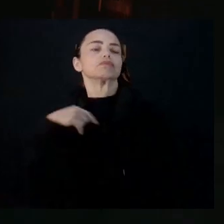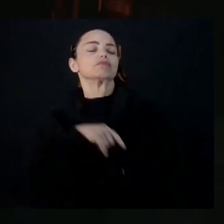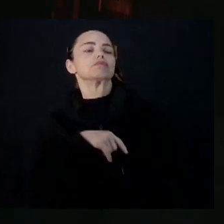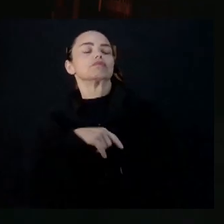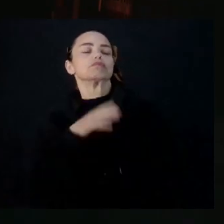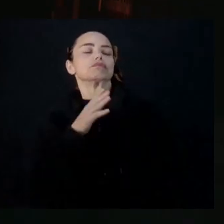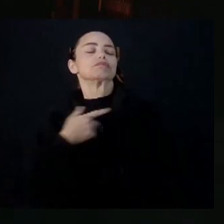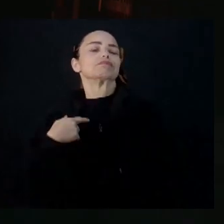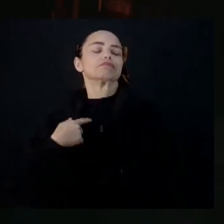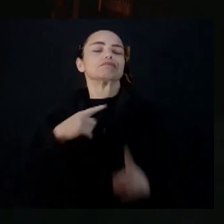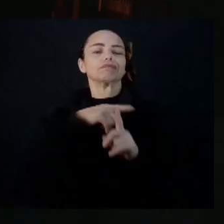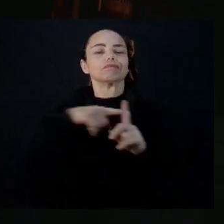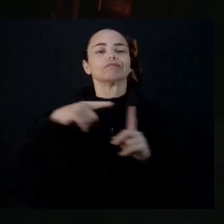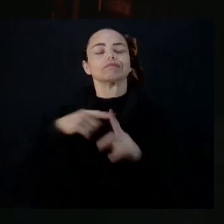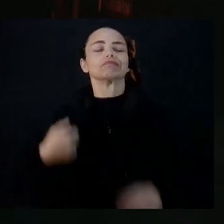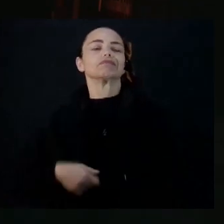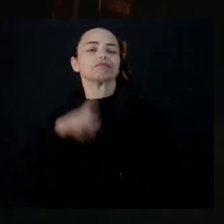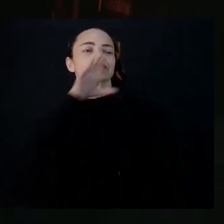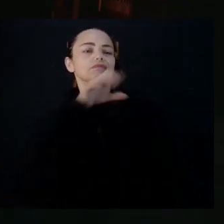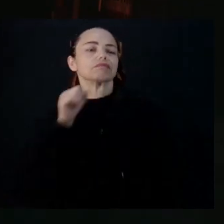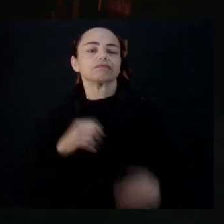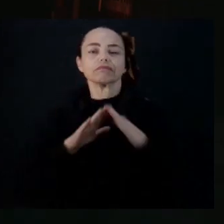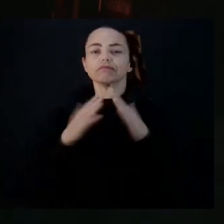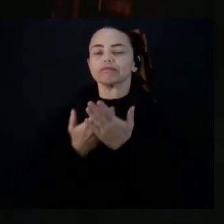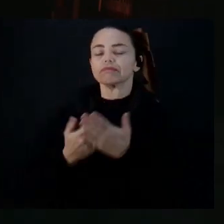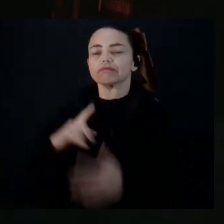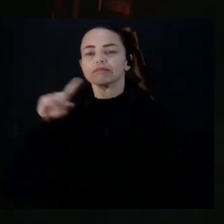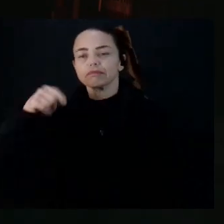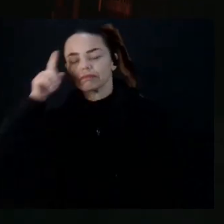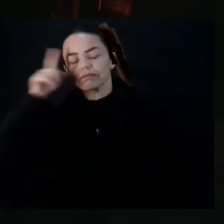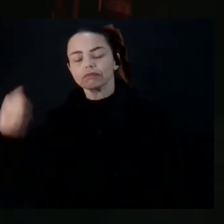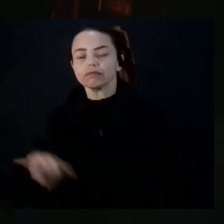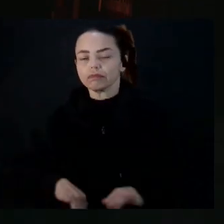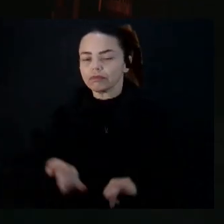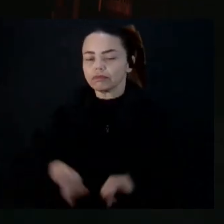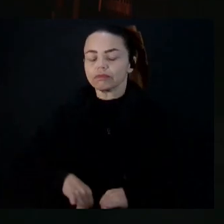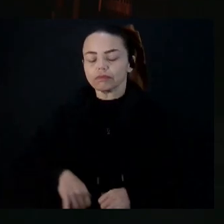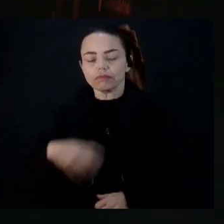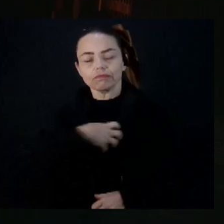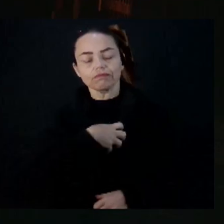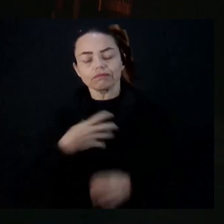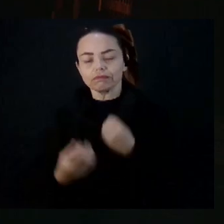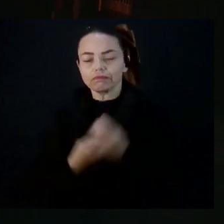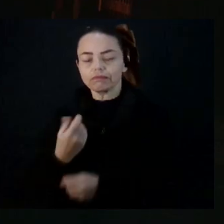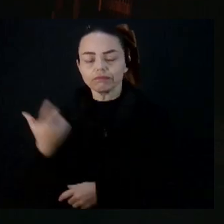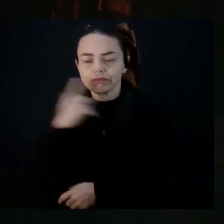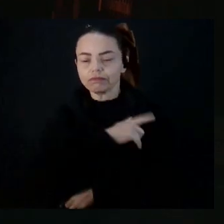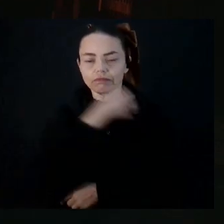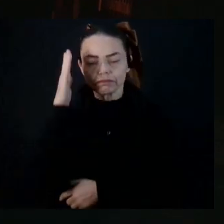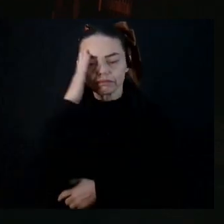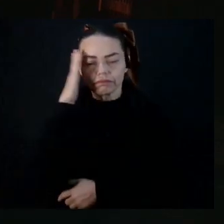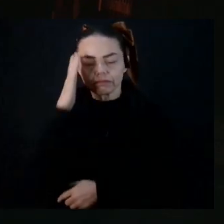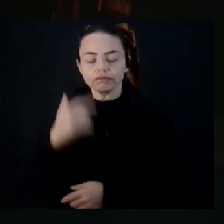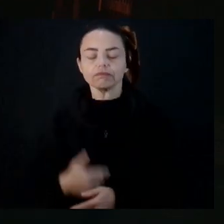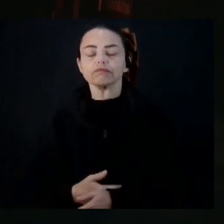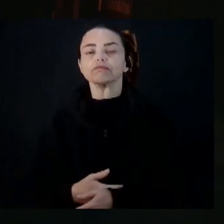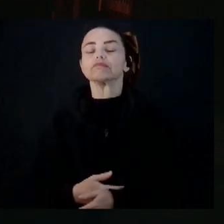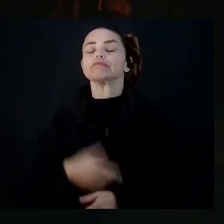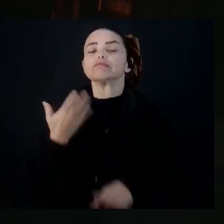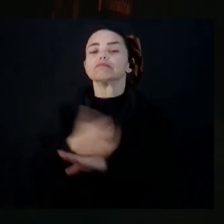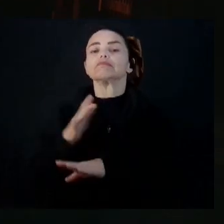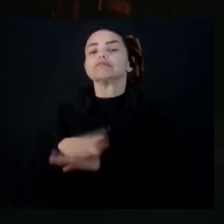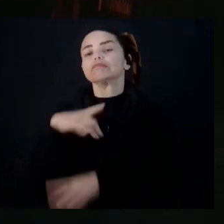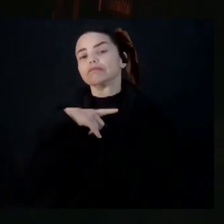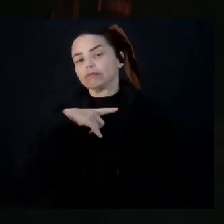para a escola, e aí começa a virar um sofrimento emocional. Como é que a gente consegue entender isso? E qual atitude a gente deve ter